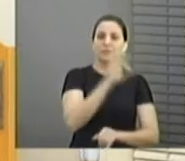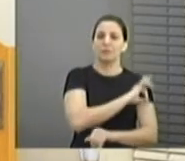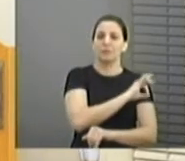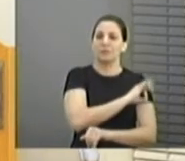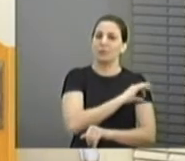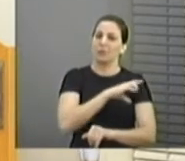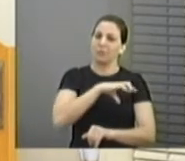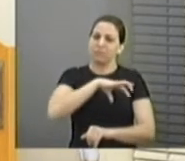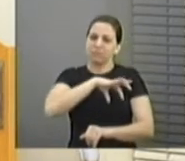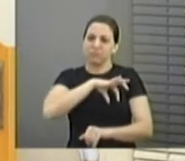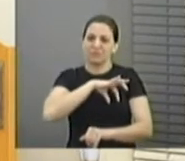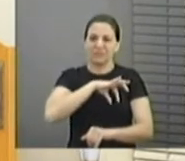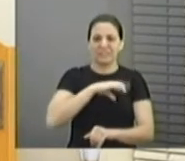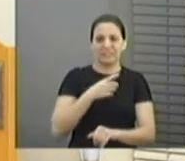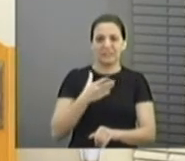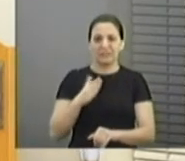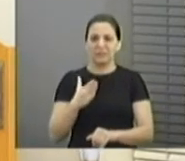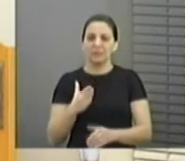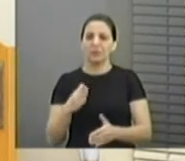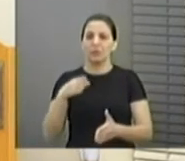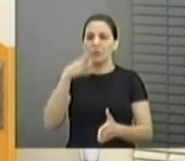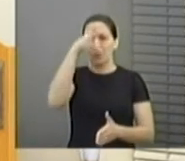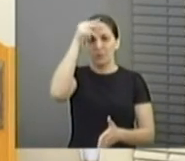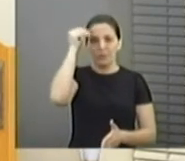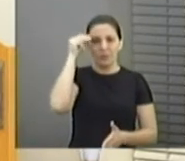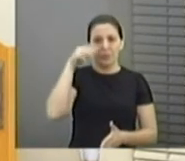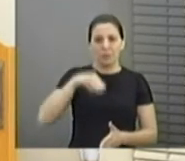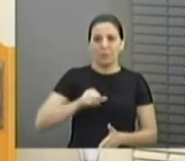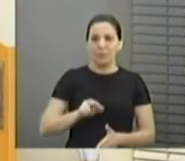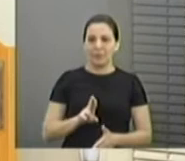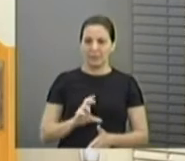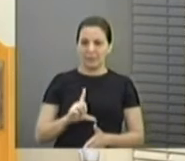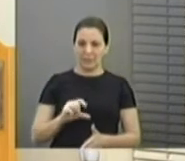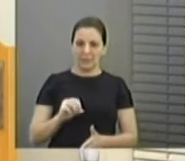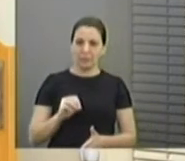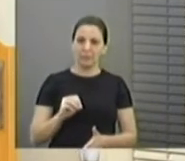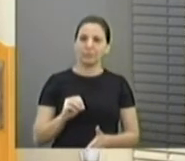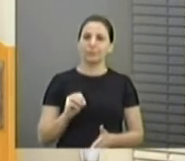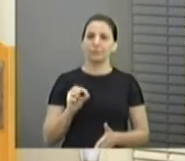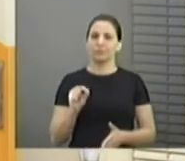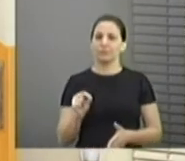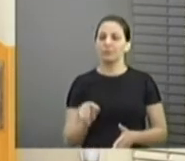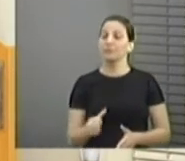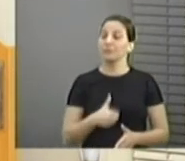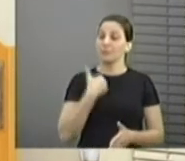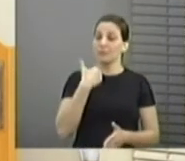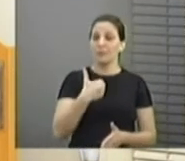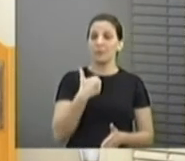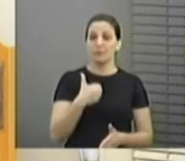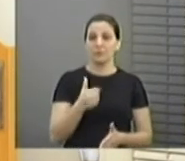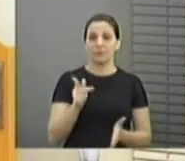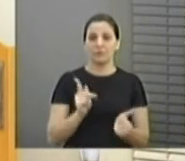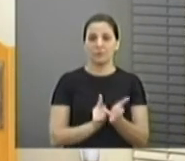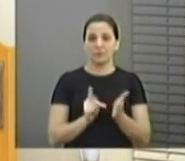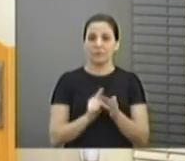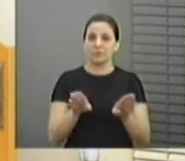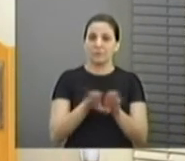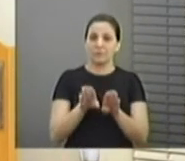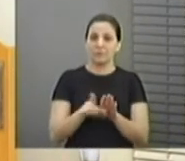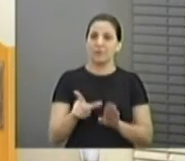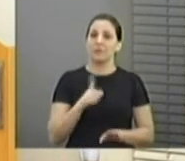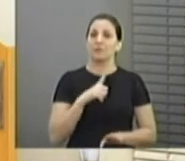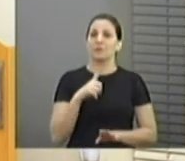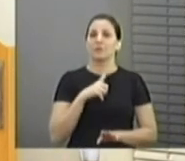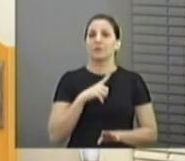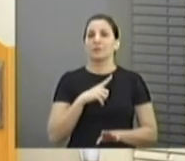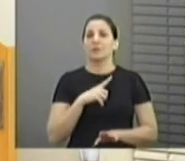tiveram perdas no governo do prefeito Marcelo, e aqui a gente reconhece isso como algo positivo, é verdade que existe hoje,